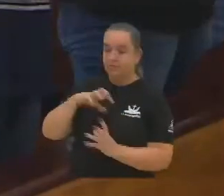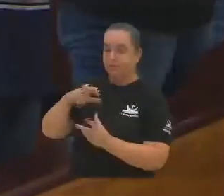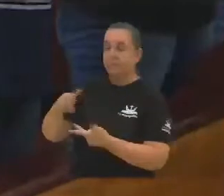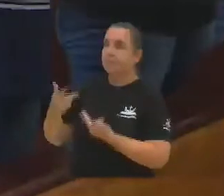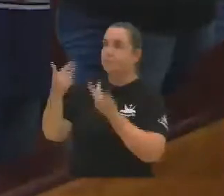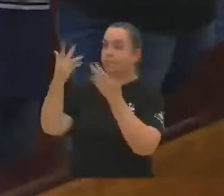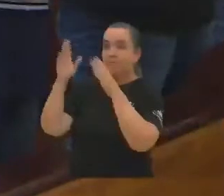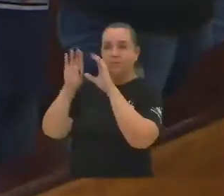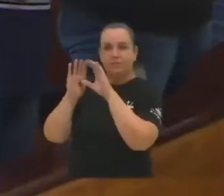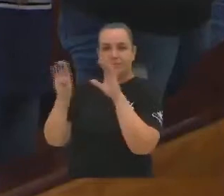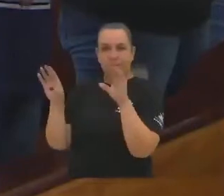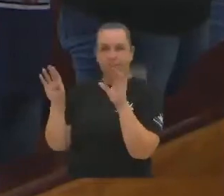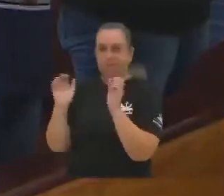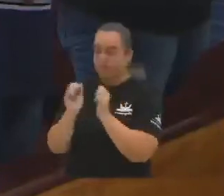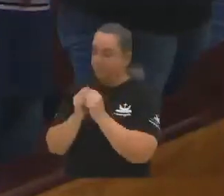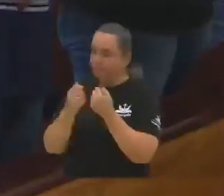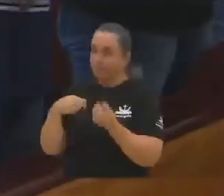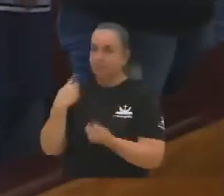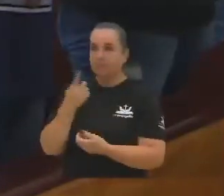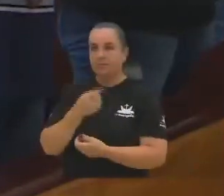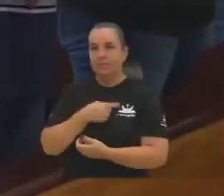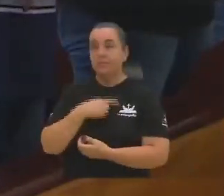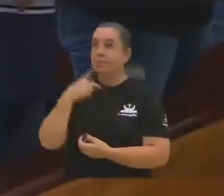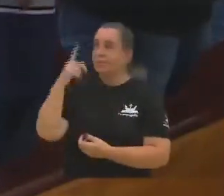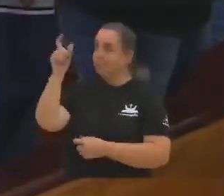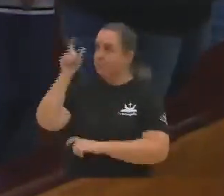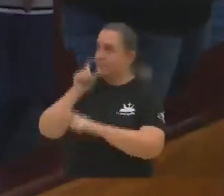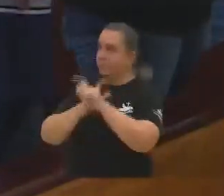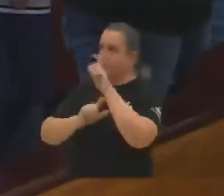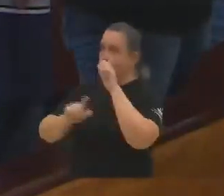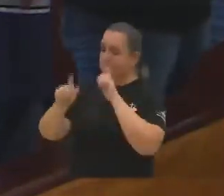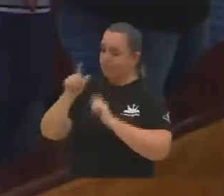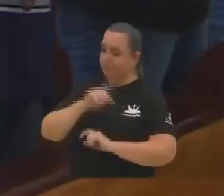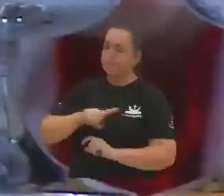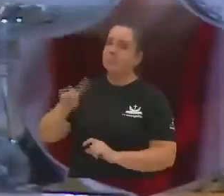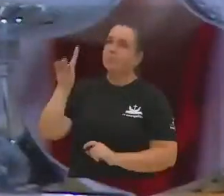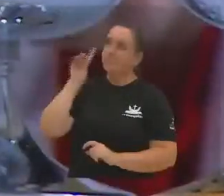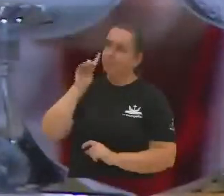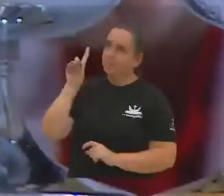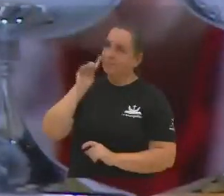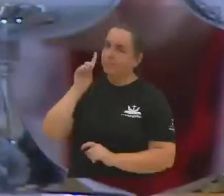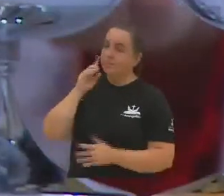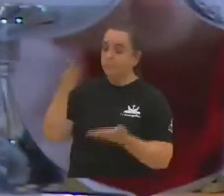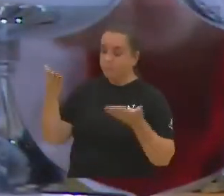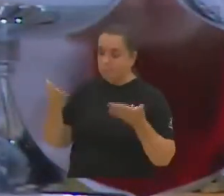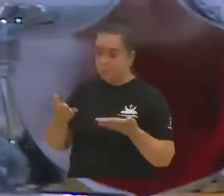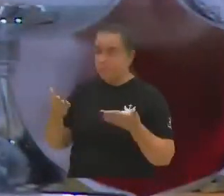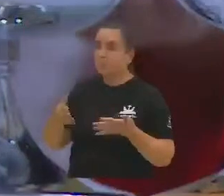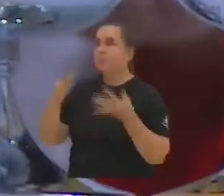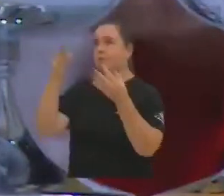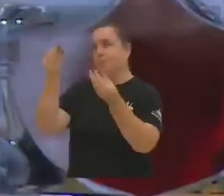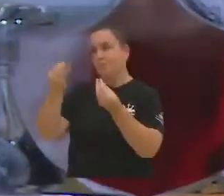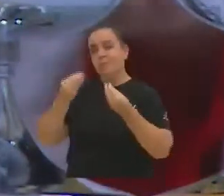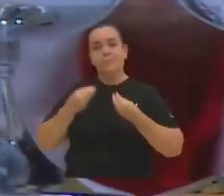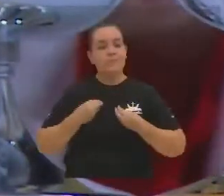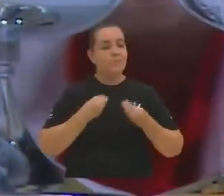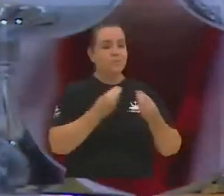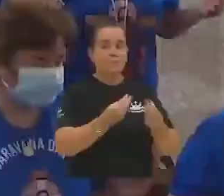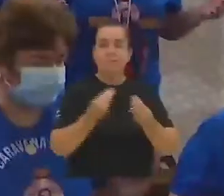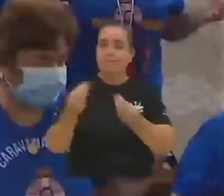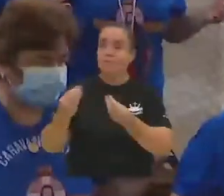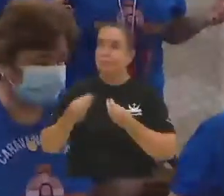a vossa vontade, assim na terra como no céu. O pão nosso de cada dia nos dai